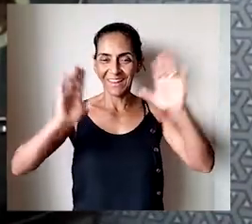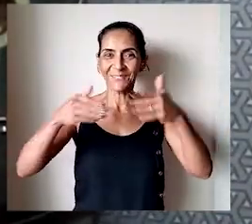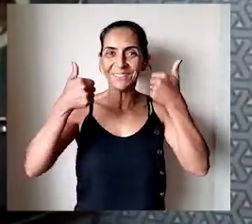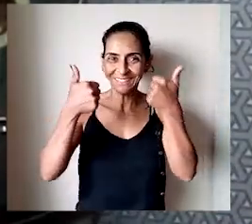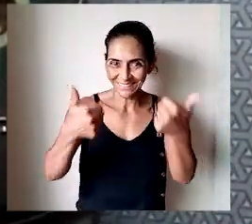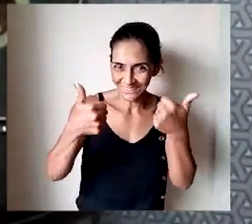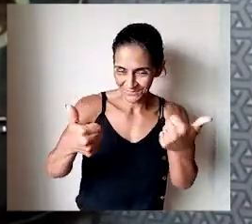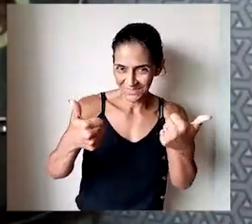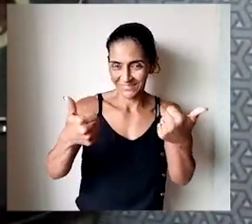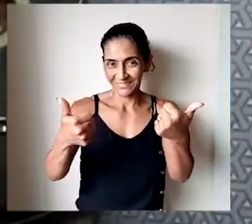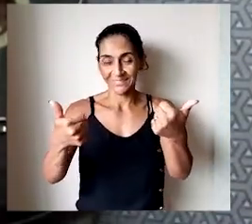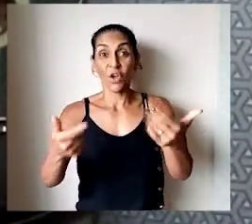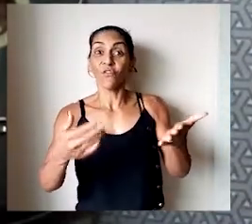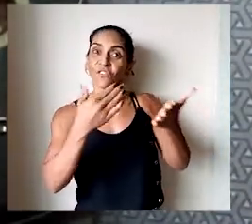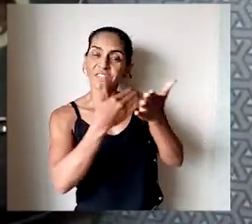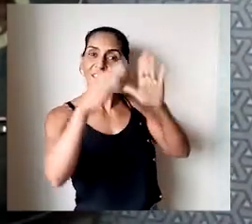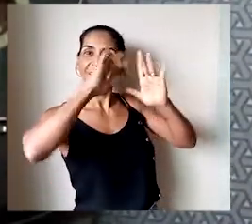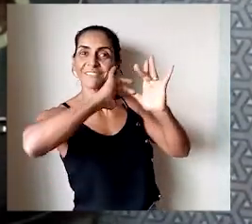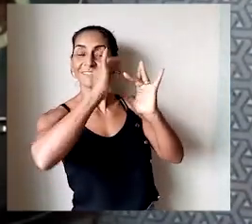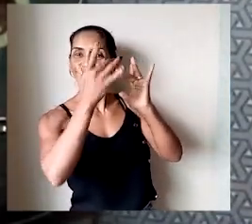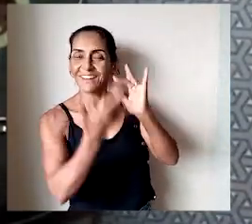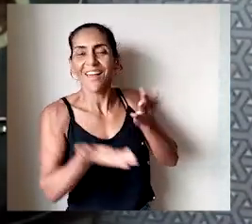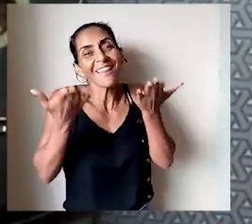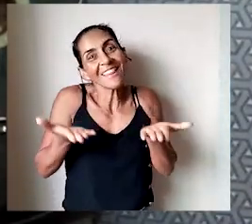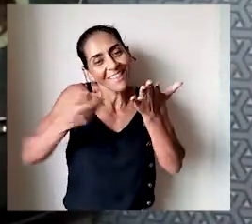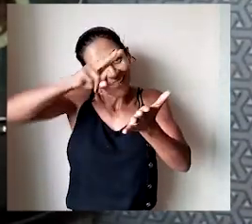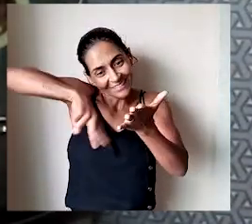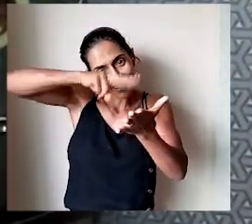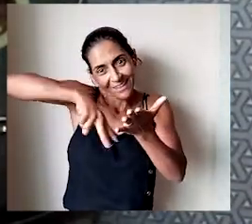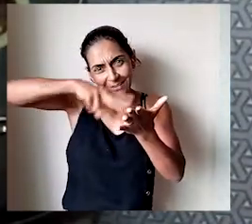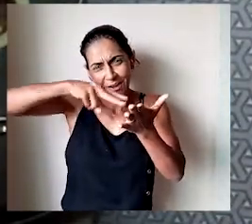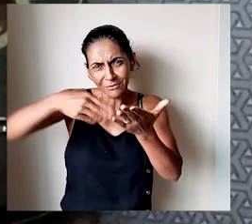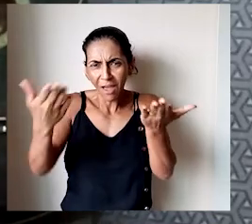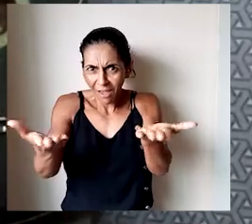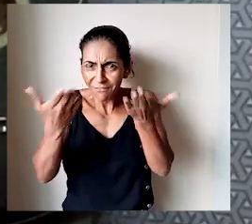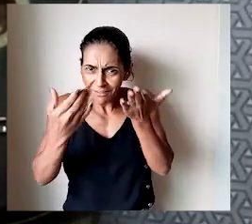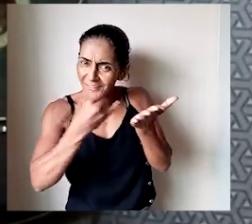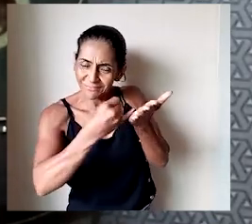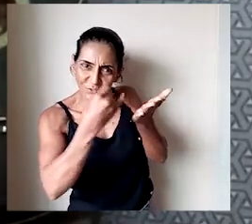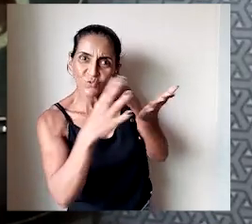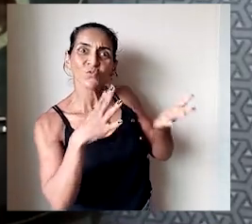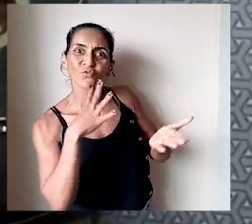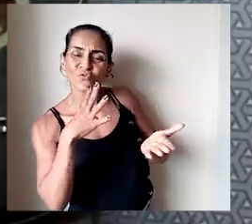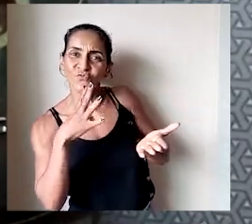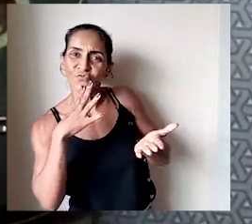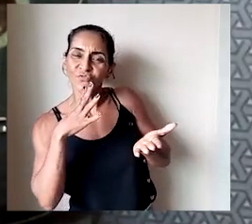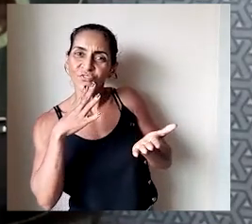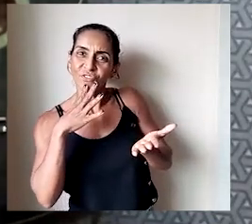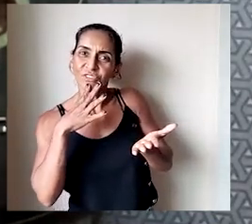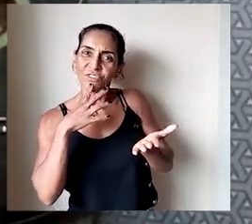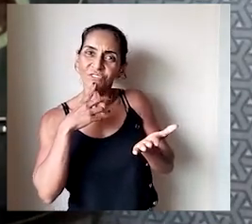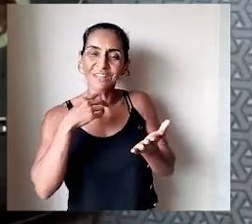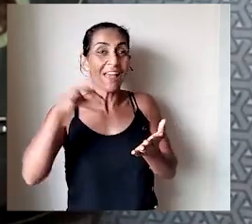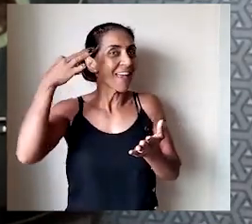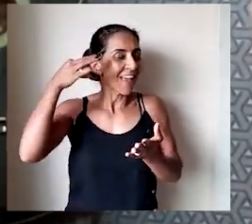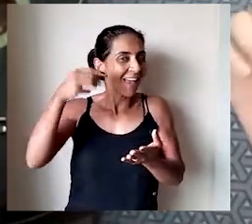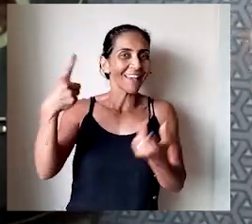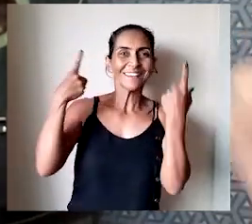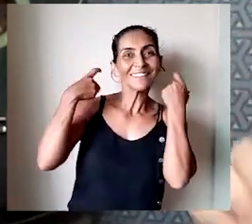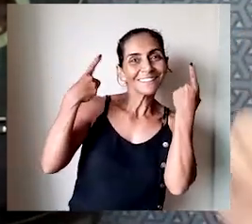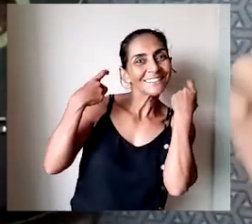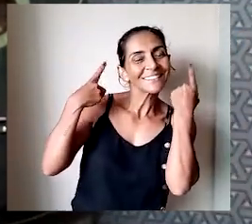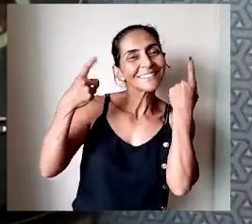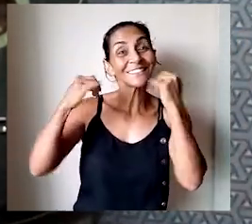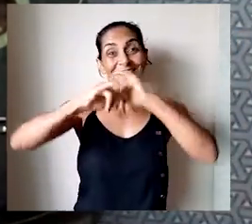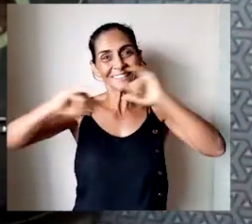Olá pessoal, tudo bem com vocês? Você está no canal Leve Leitura e se você ainda não é inscrito, se inscreve no nosso canal e ativa